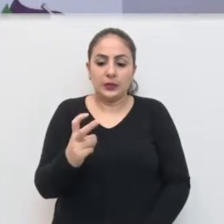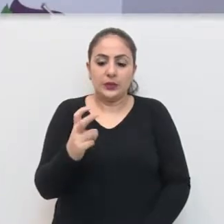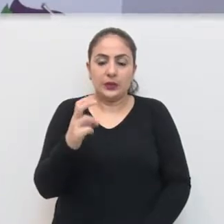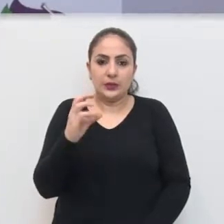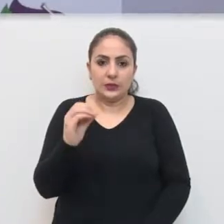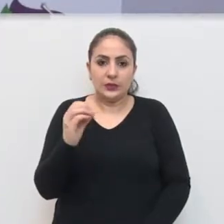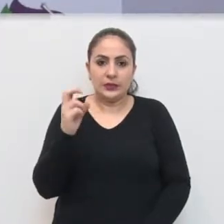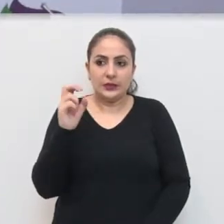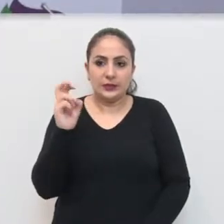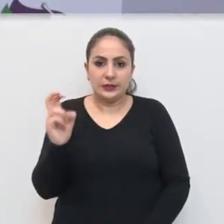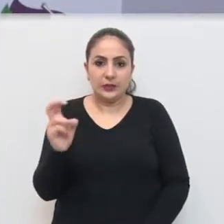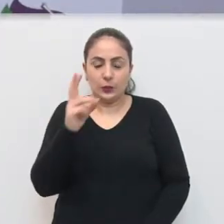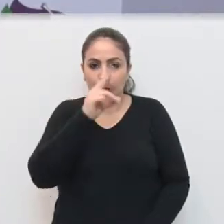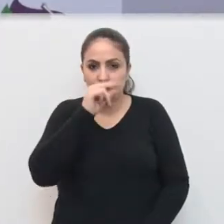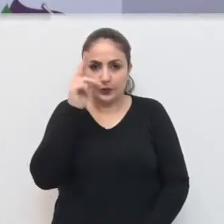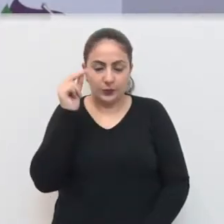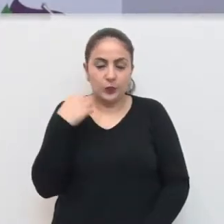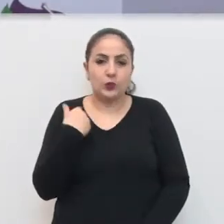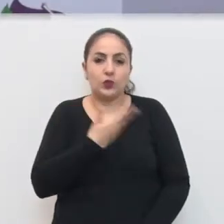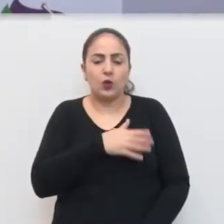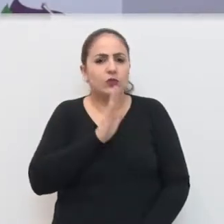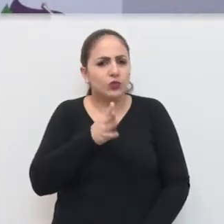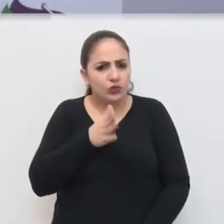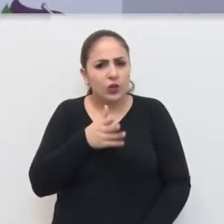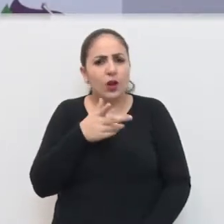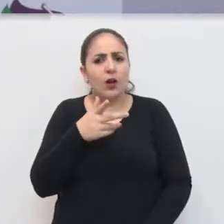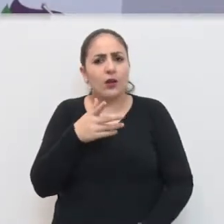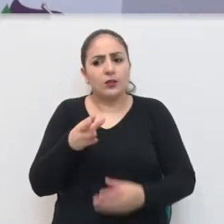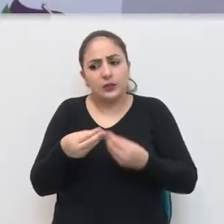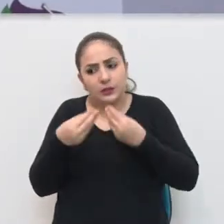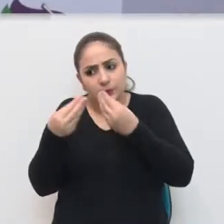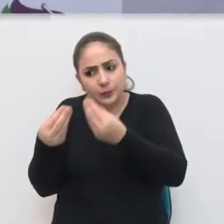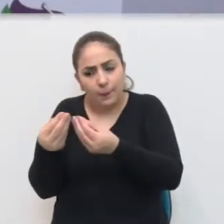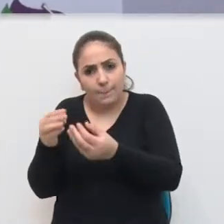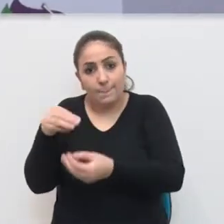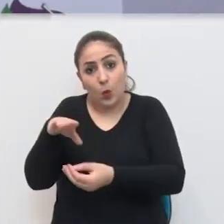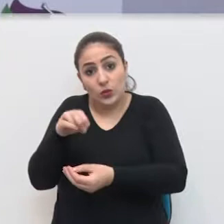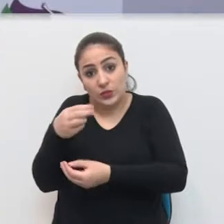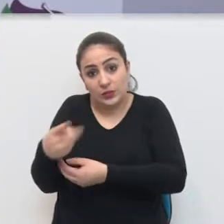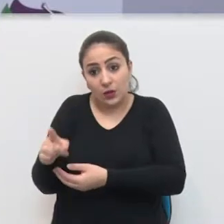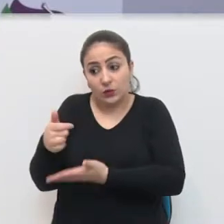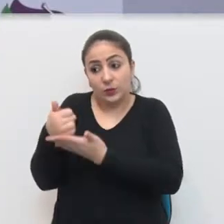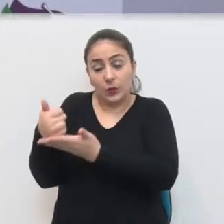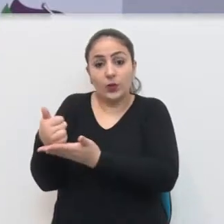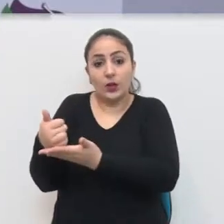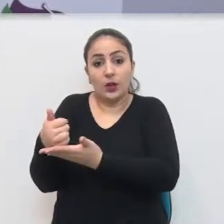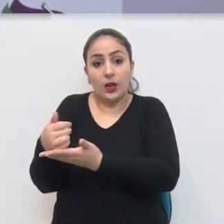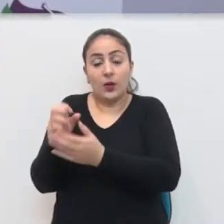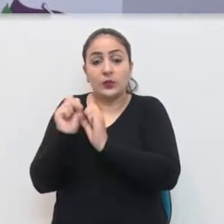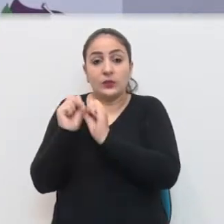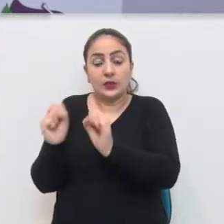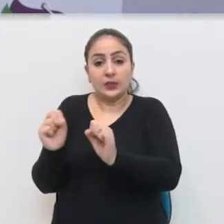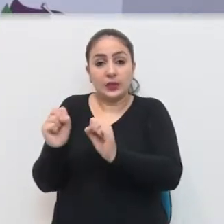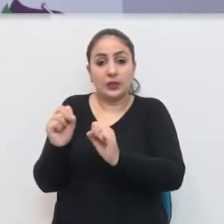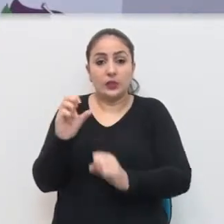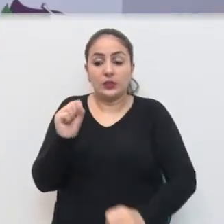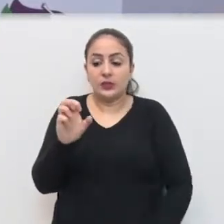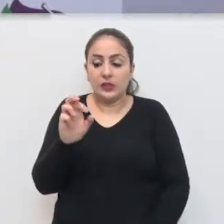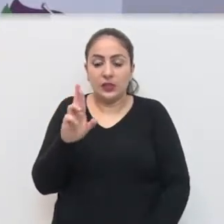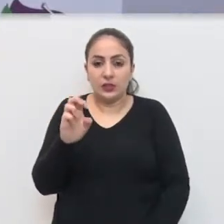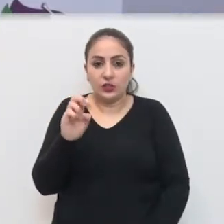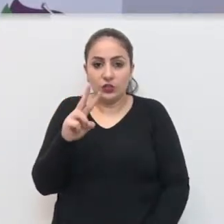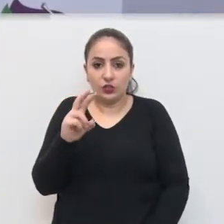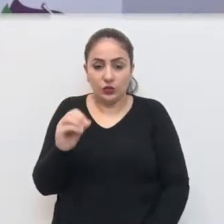505 municípios. E nós também já entregamos esse pedido, ou seja, essa moção, ao secretário César Schirmer, que